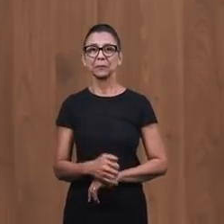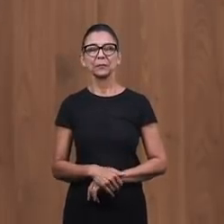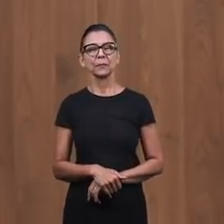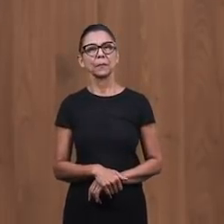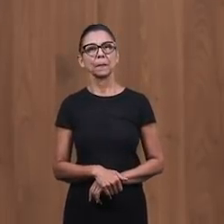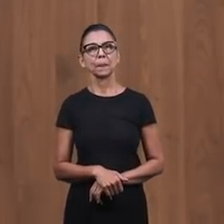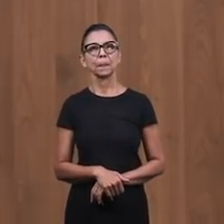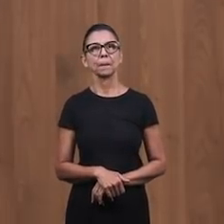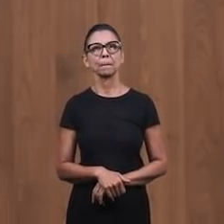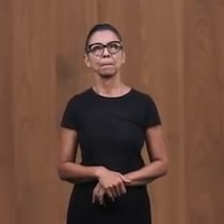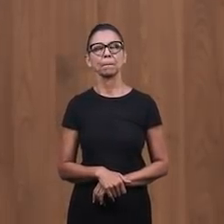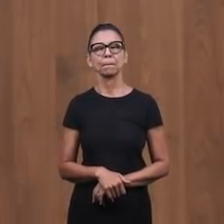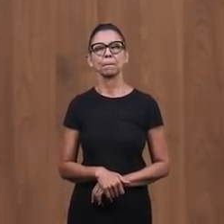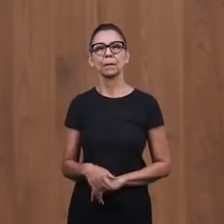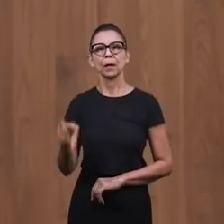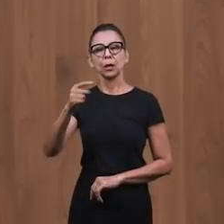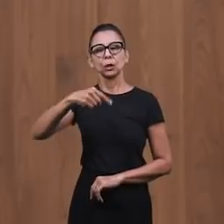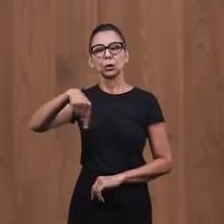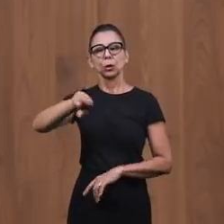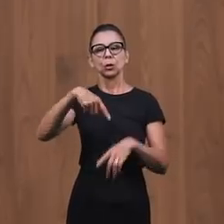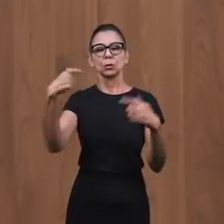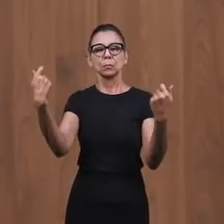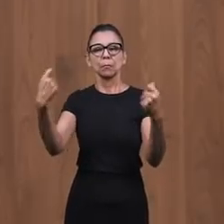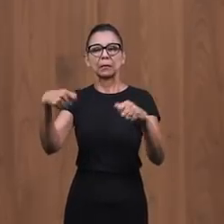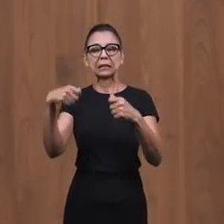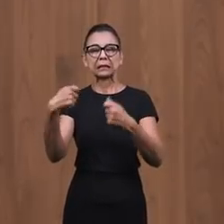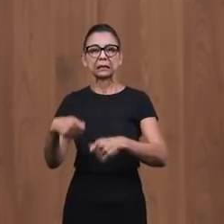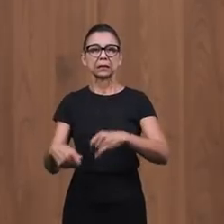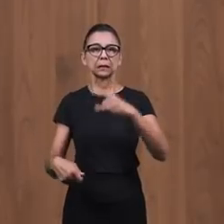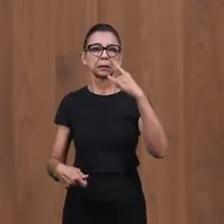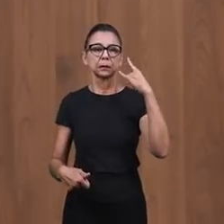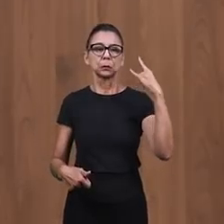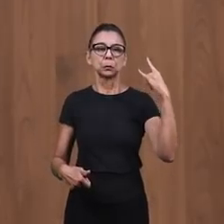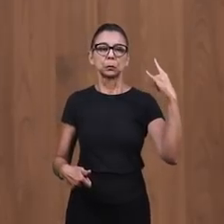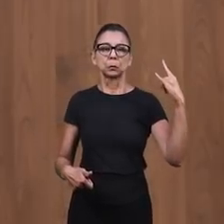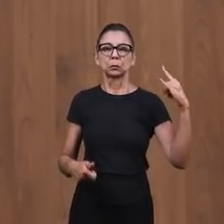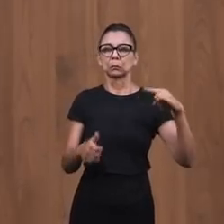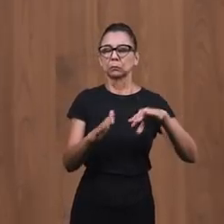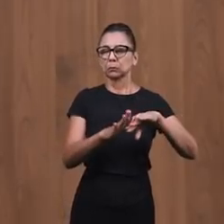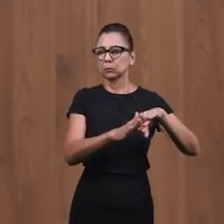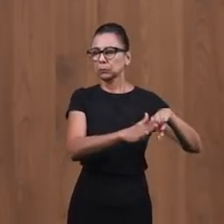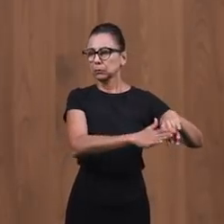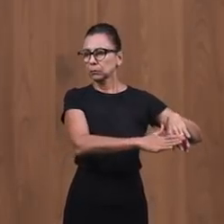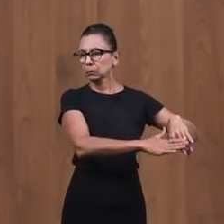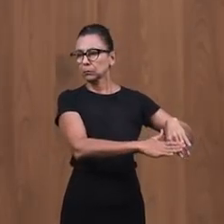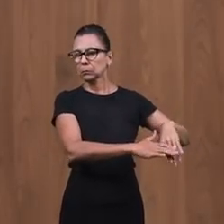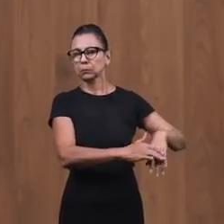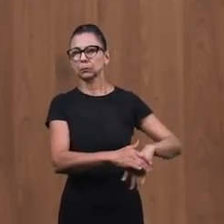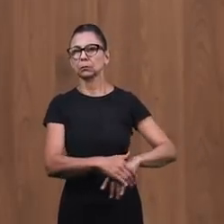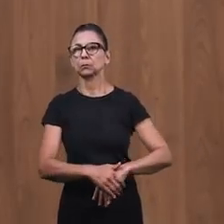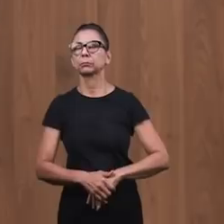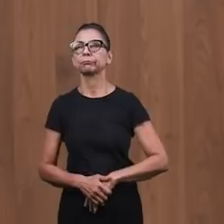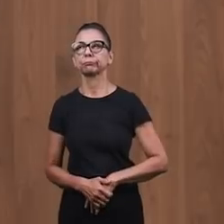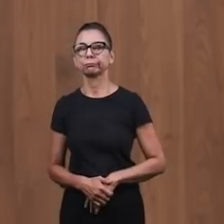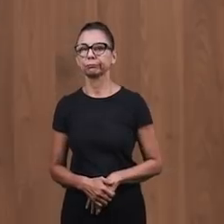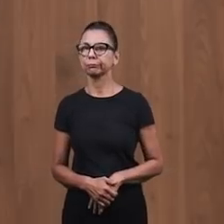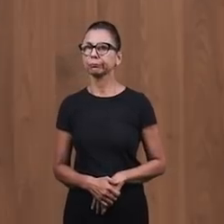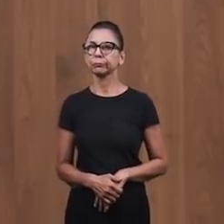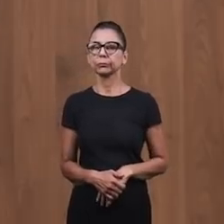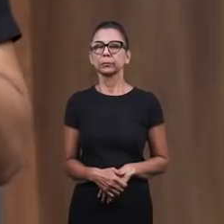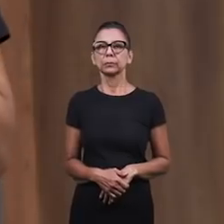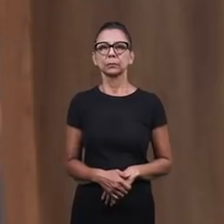nós. Assim como José, nós também precisamos resistir às propostas que não agradam a